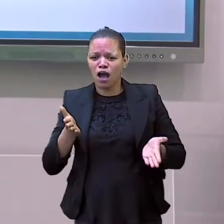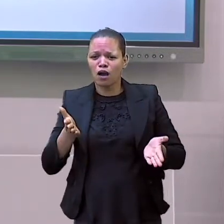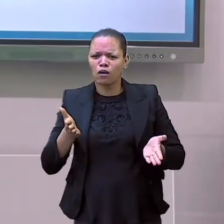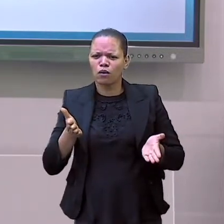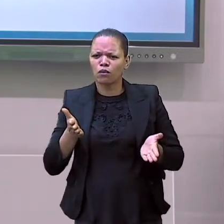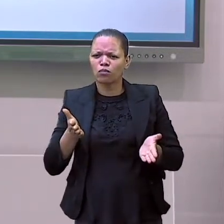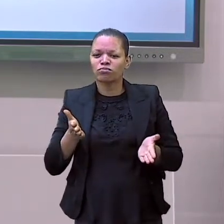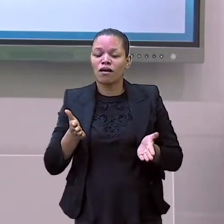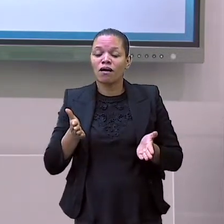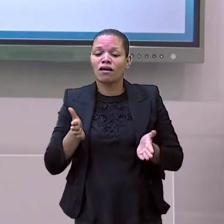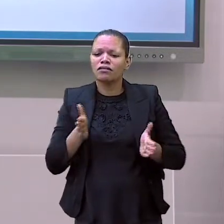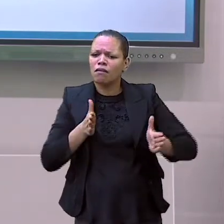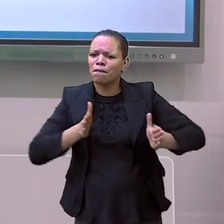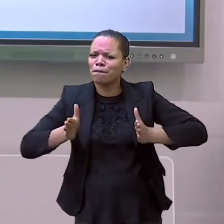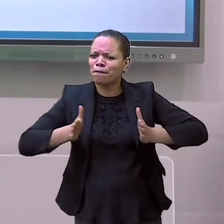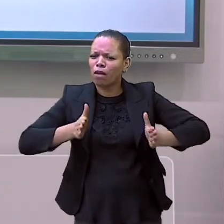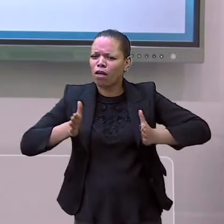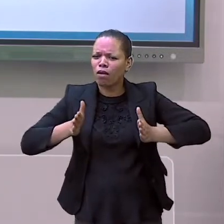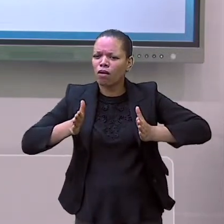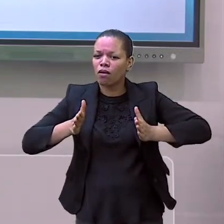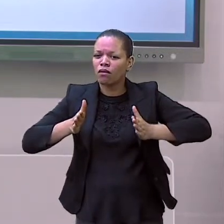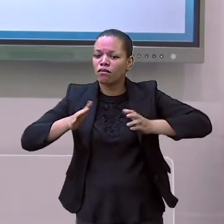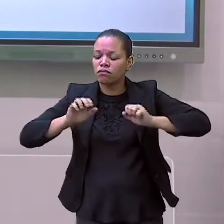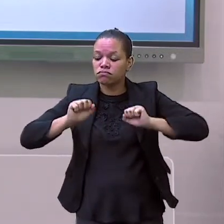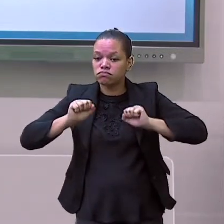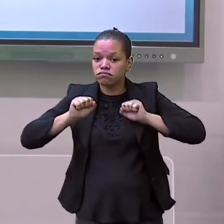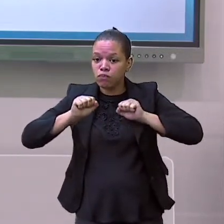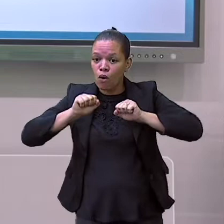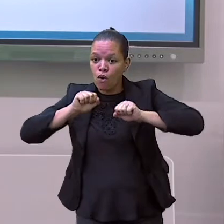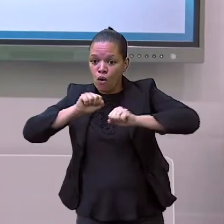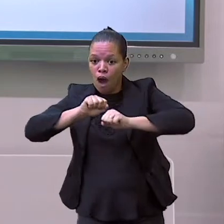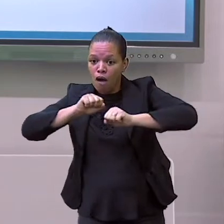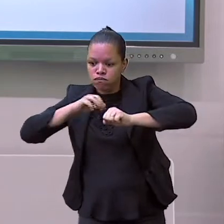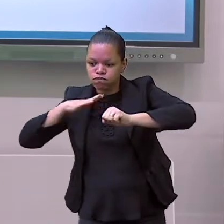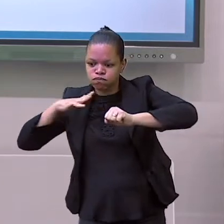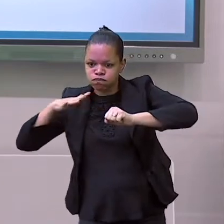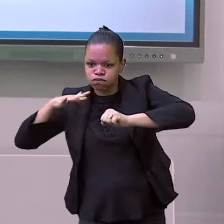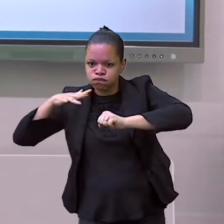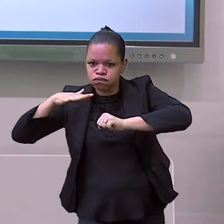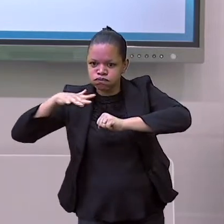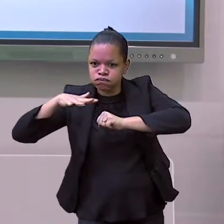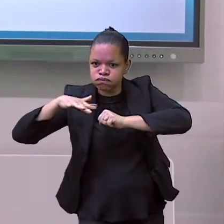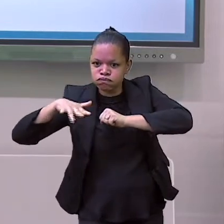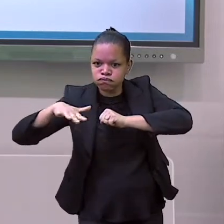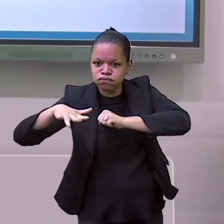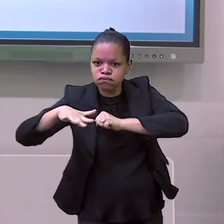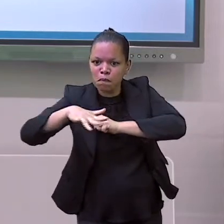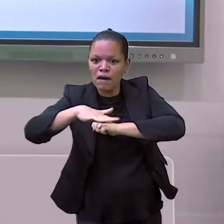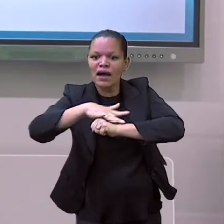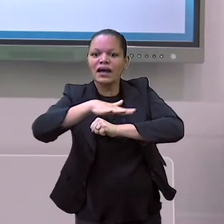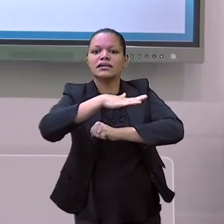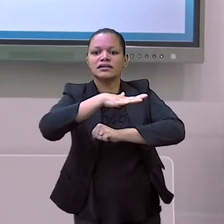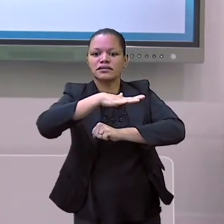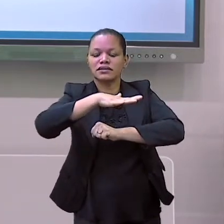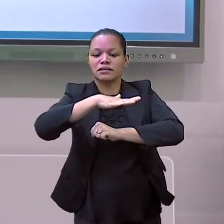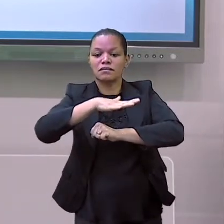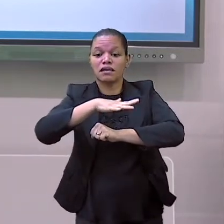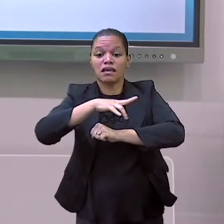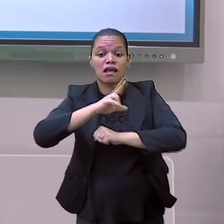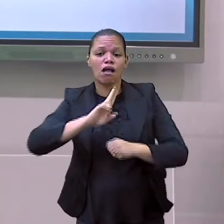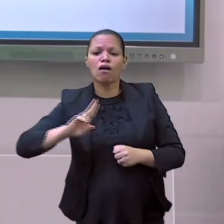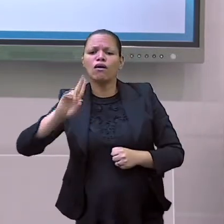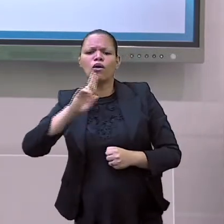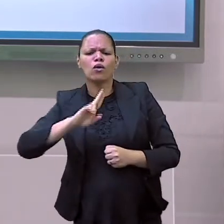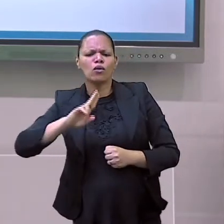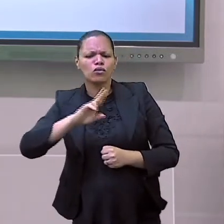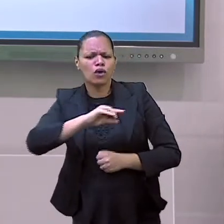Covid-19. E nós temos o quê? Nós temos ainda que estar nos cuidando, usando o álcool em